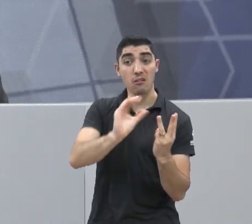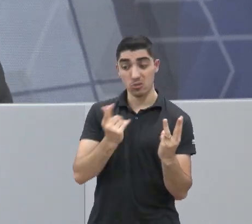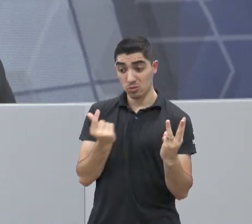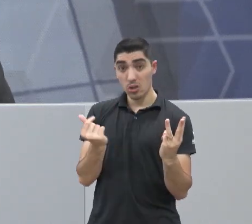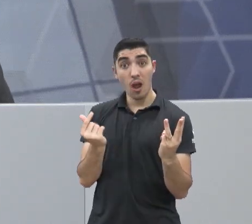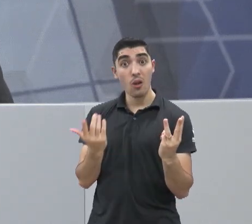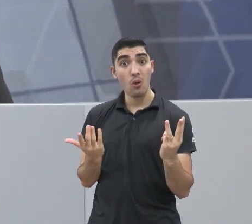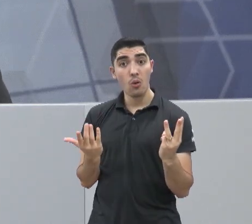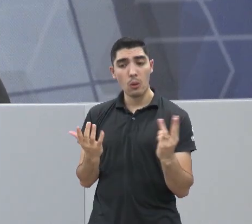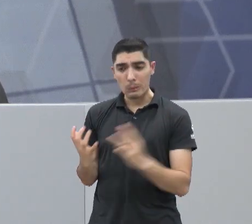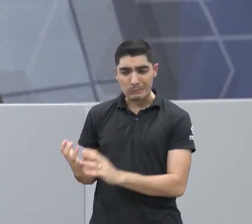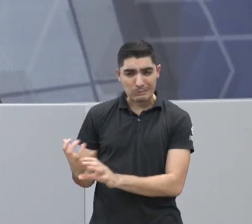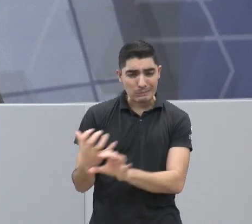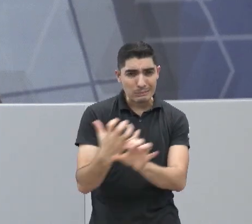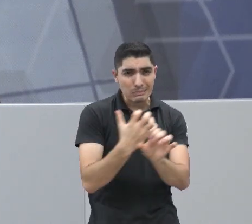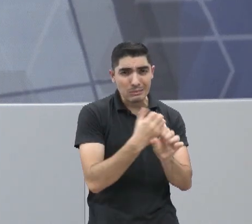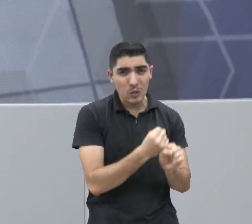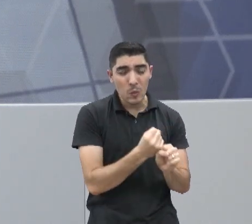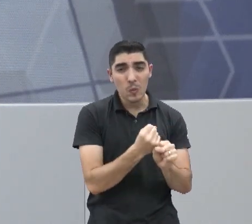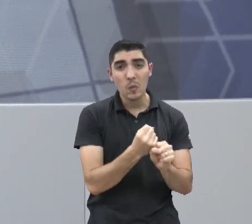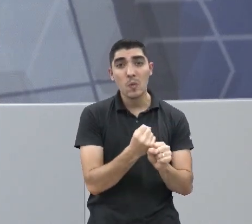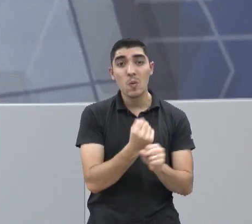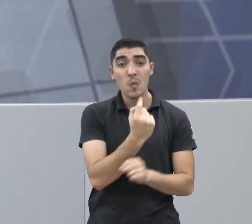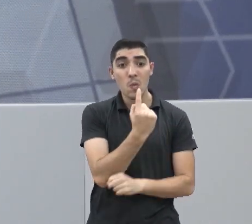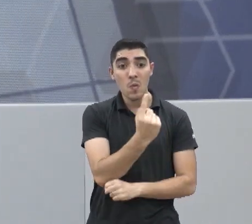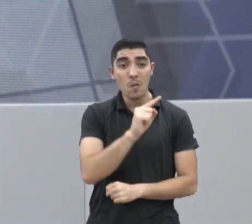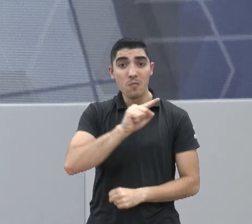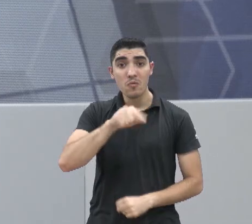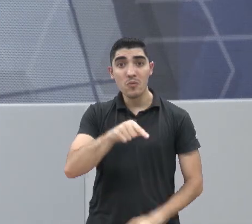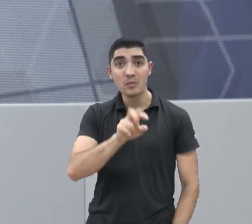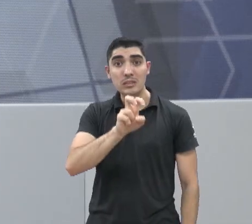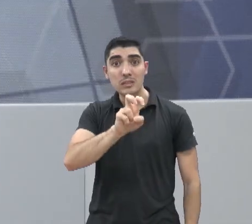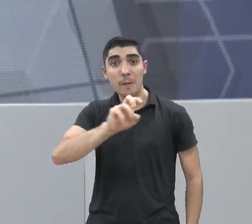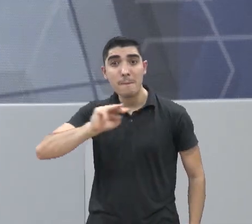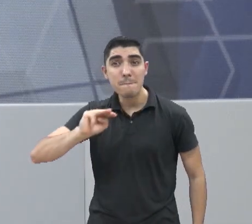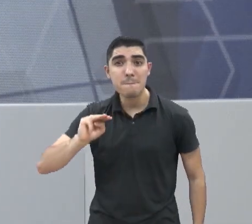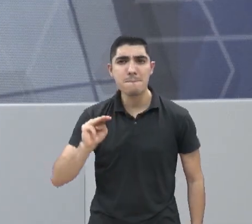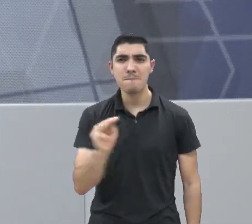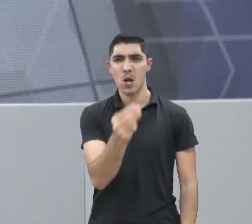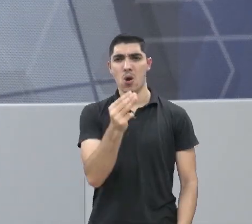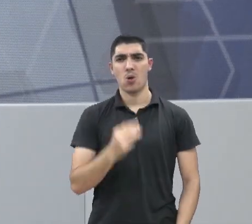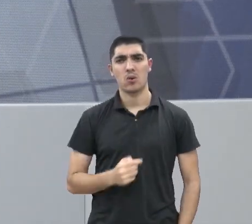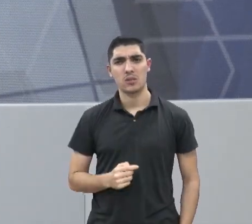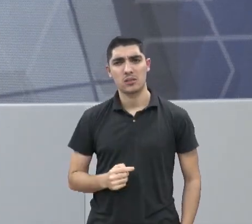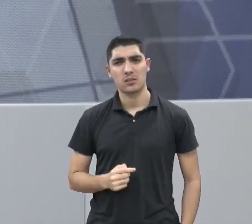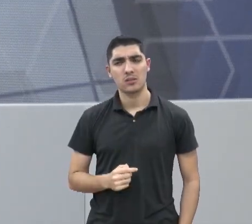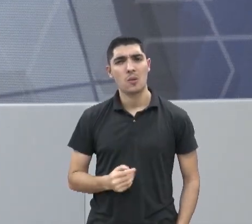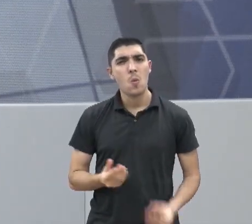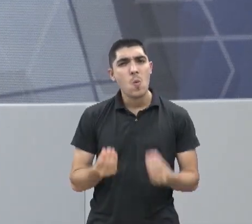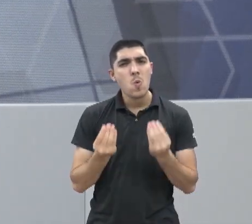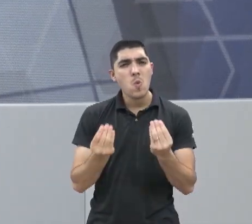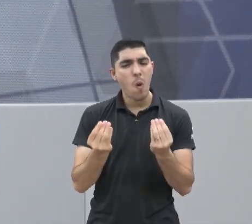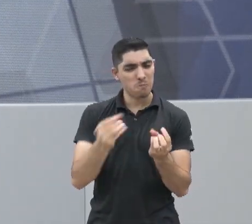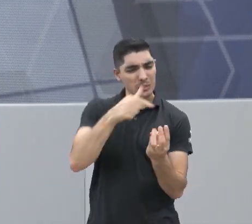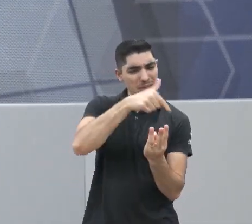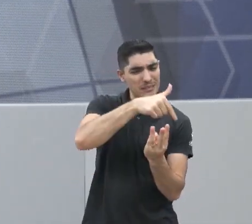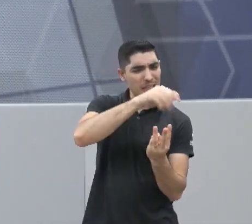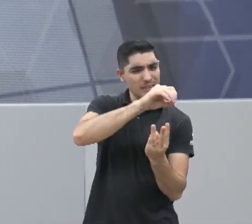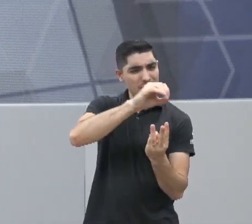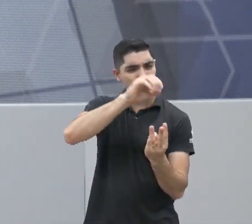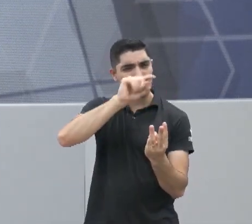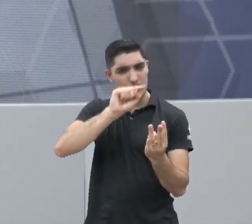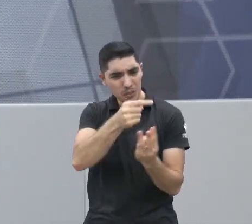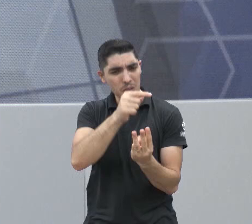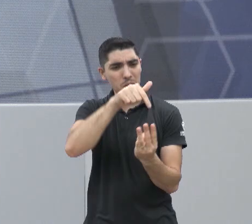milhão aproximadamente de passagens. O que será que tem por trás disso? Então, fazendo